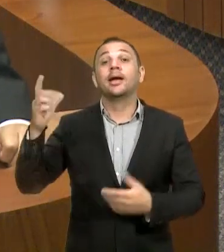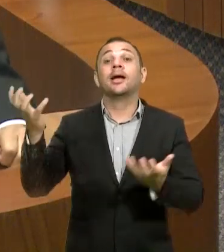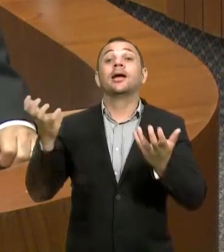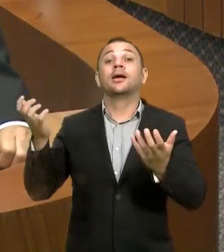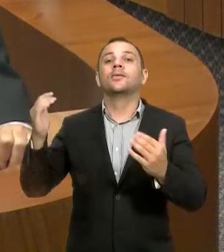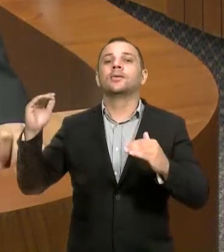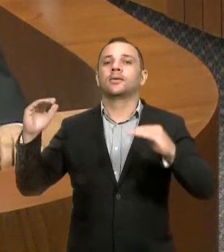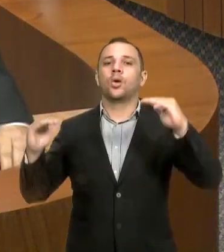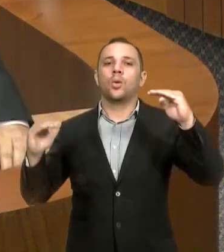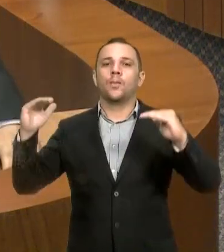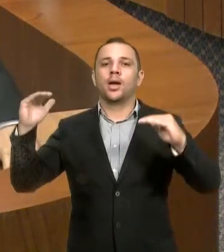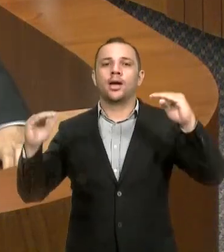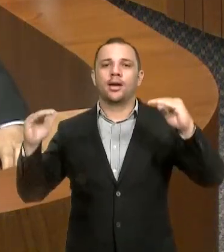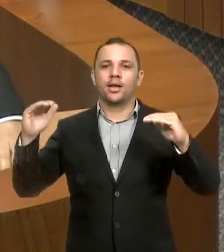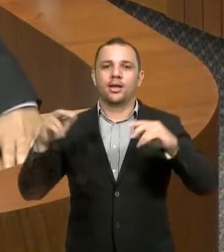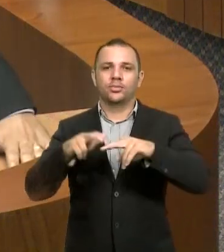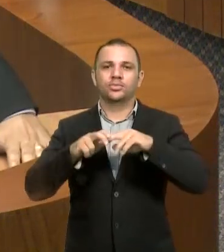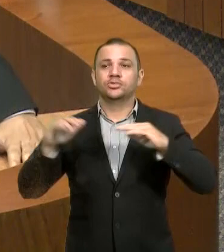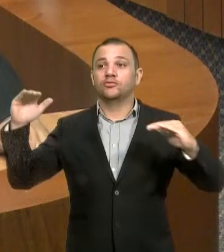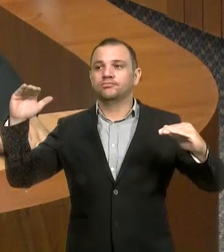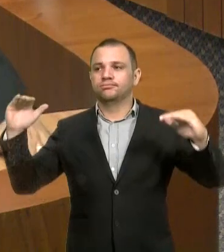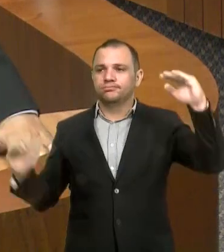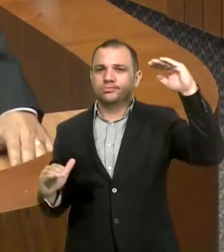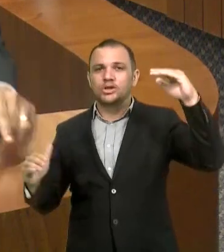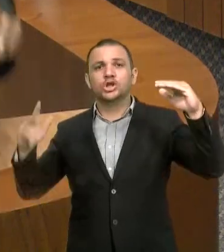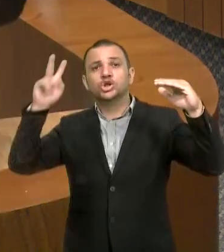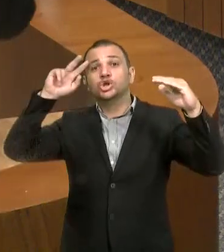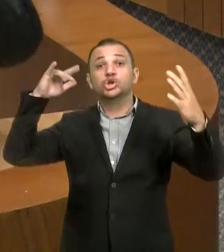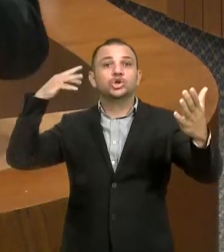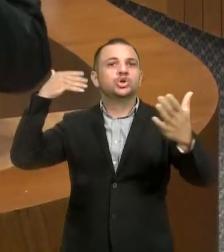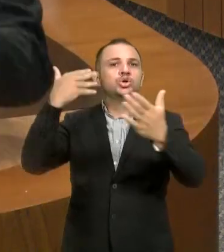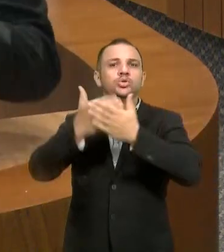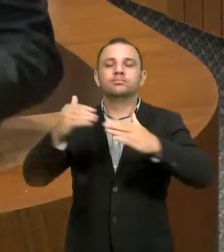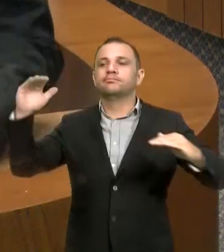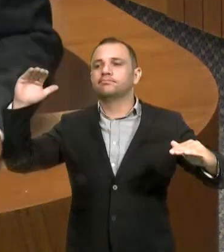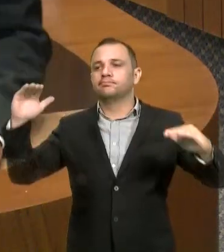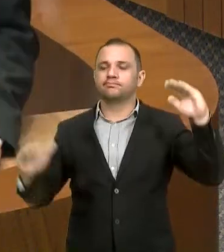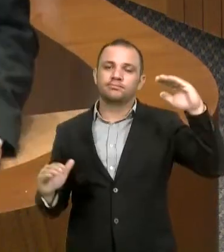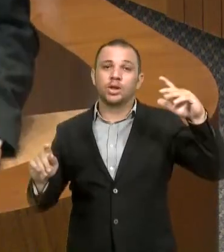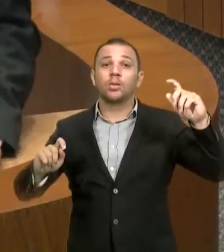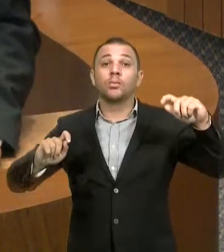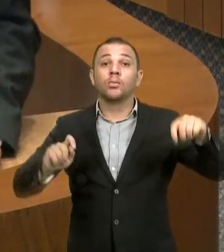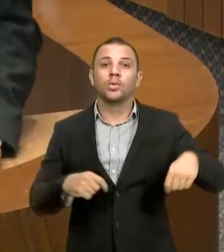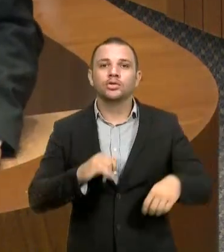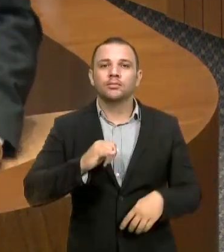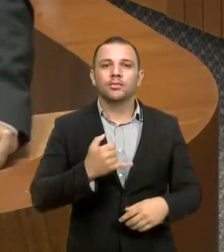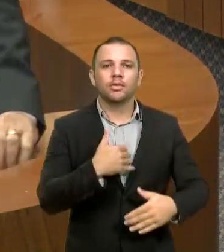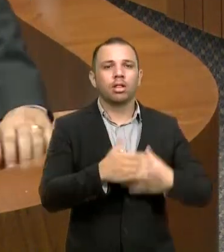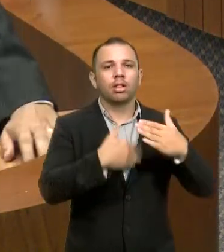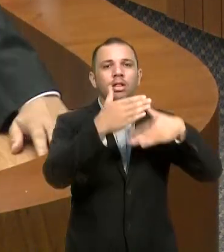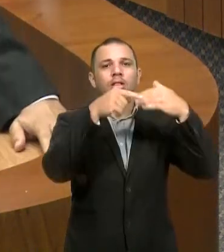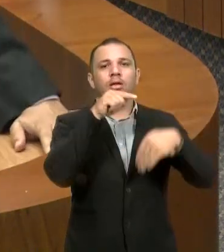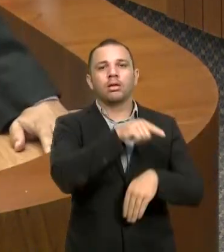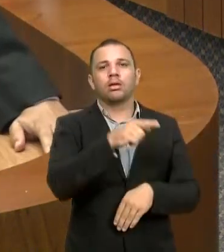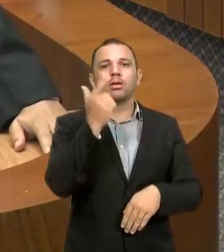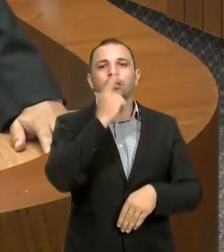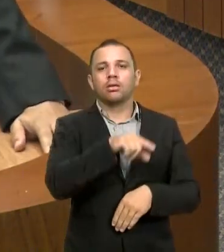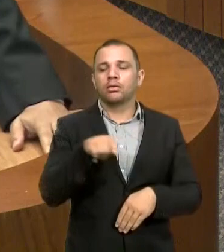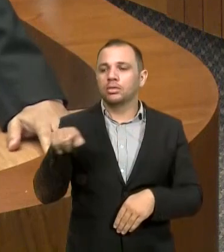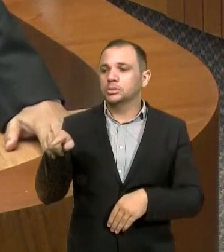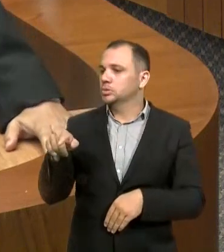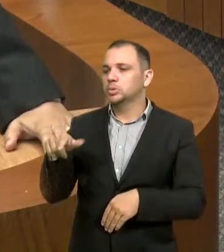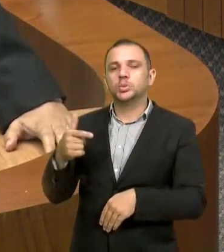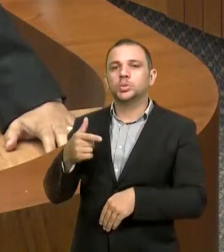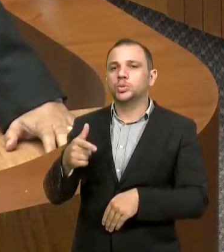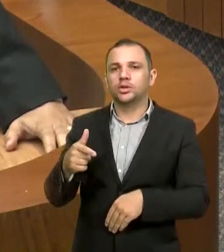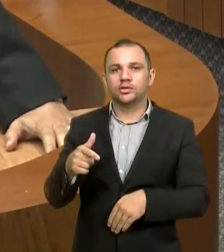regional, desigualdades históricas, oportunidades de desenvolvimento. A desigualdade regional do Norte